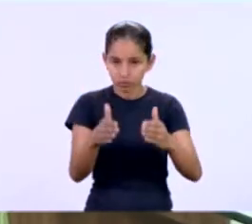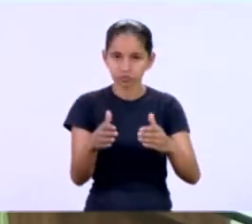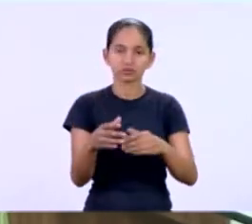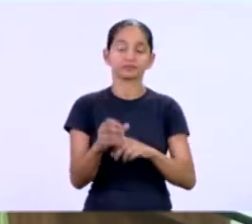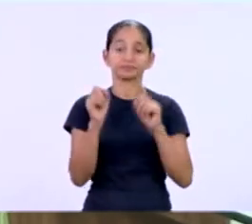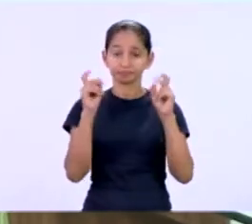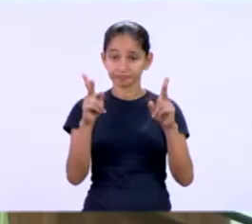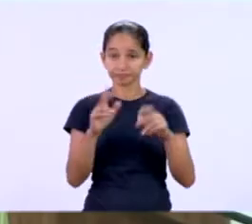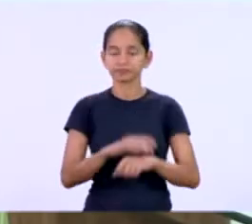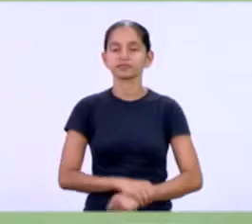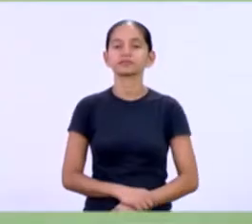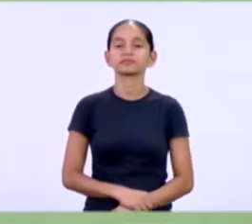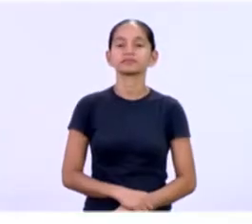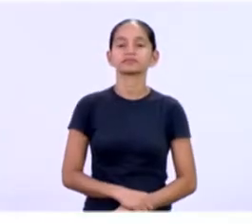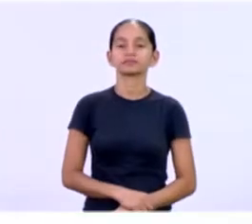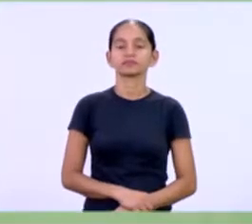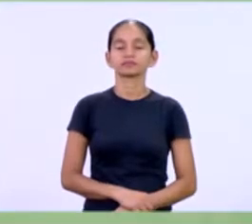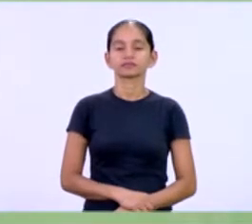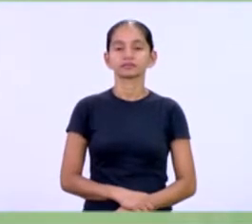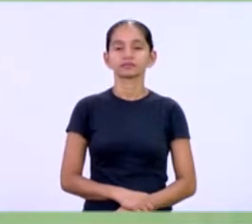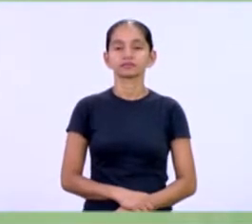frente.